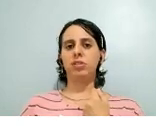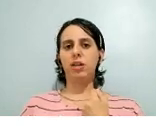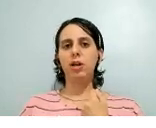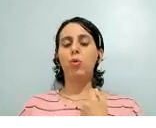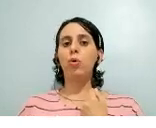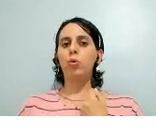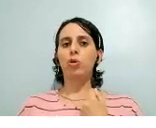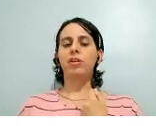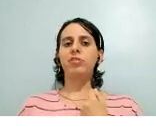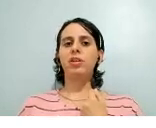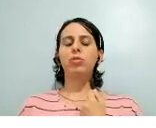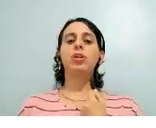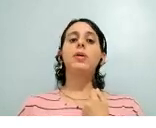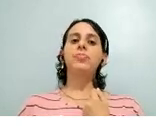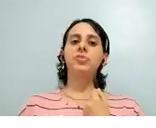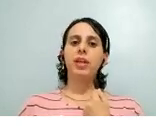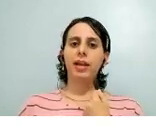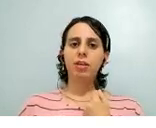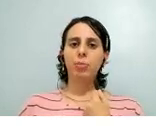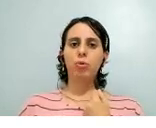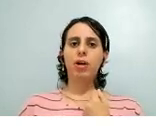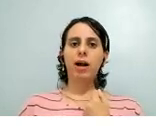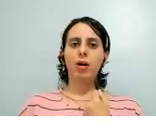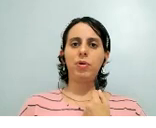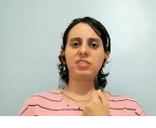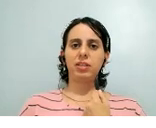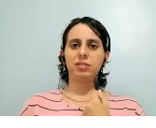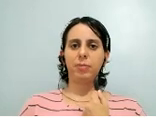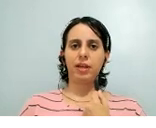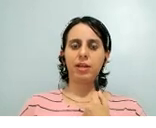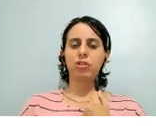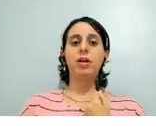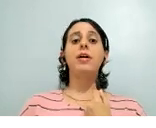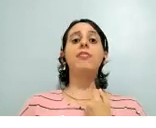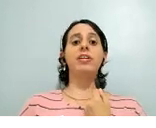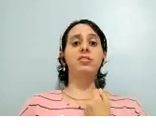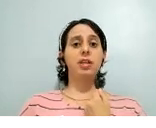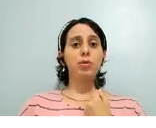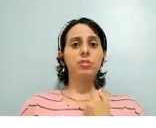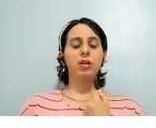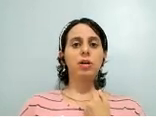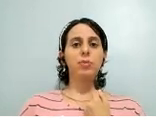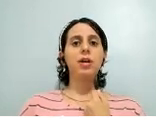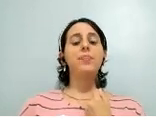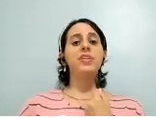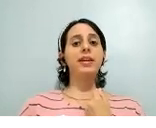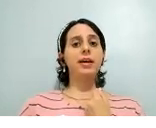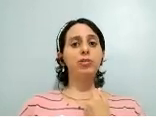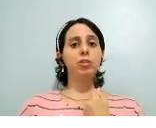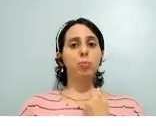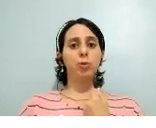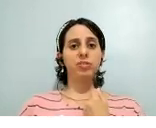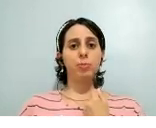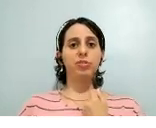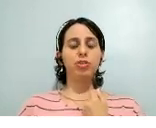possa ser o coronavírus, tem que procurar uma assistência médica, fazer o exame, e aí,